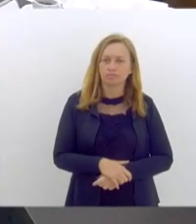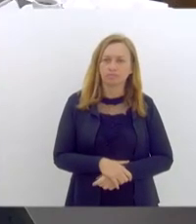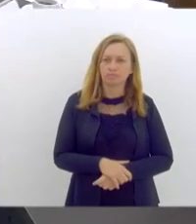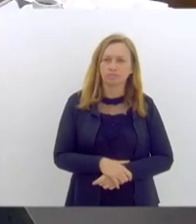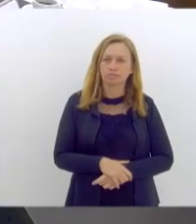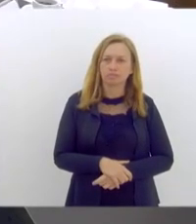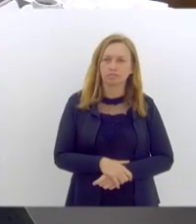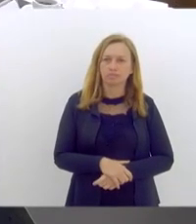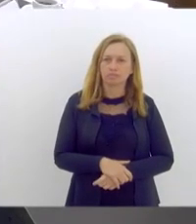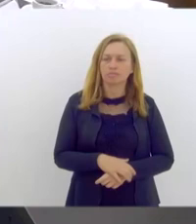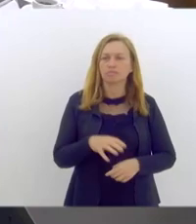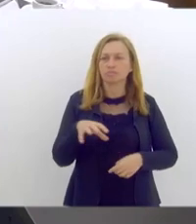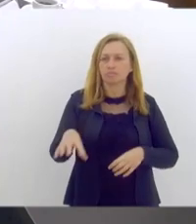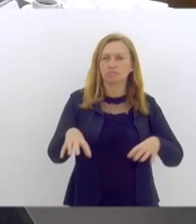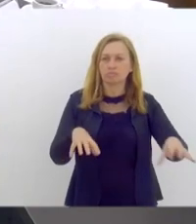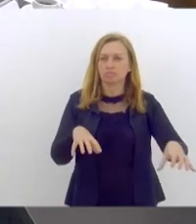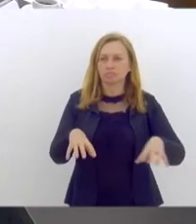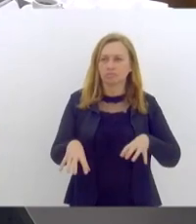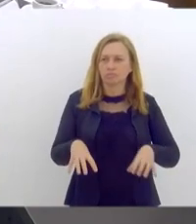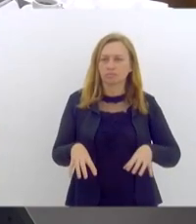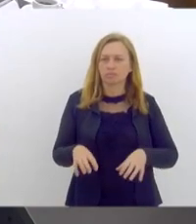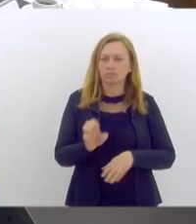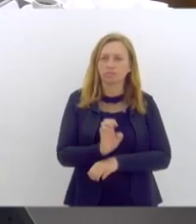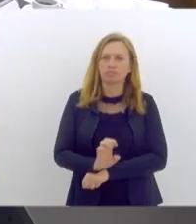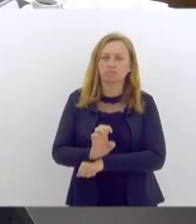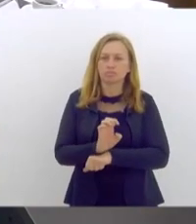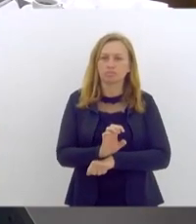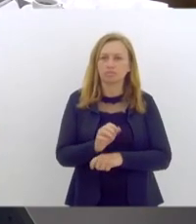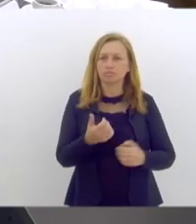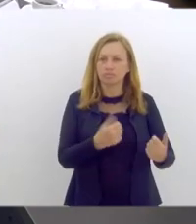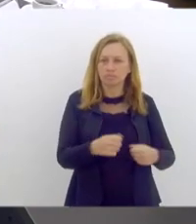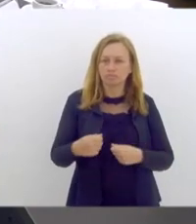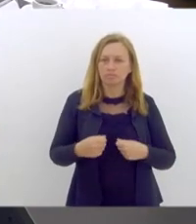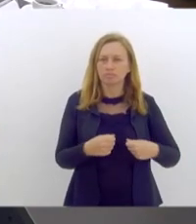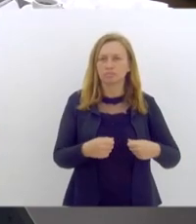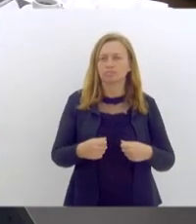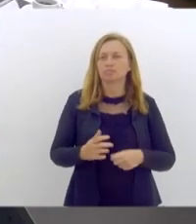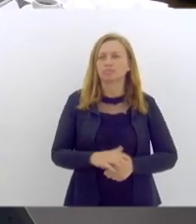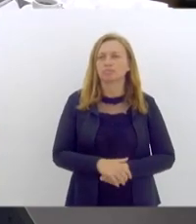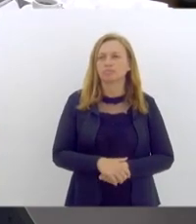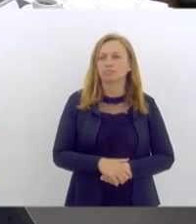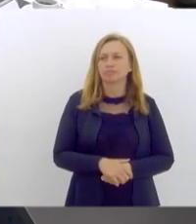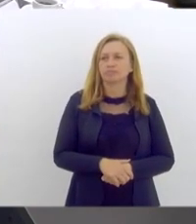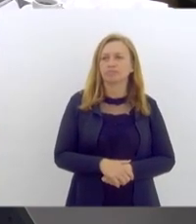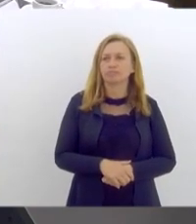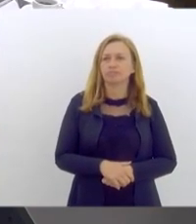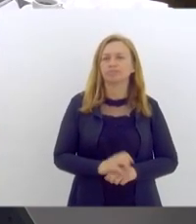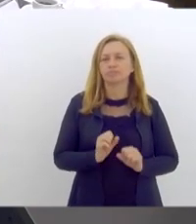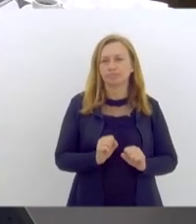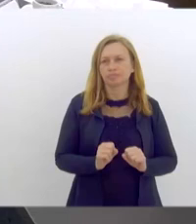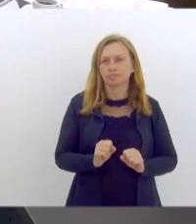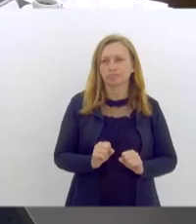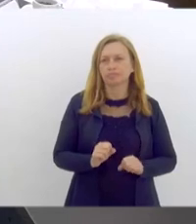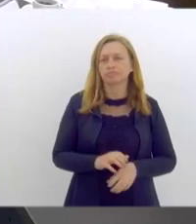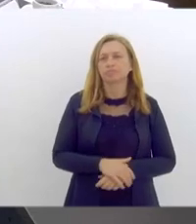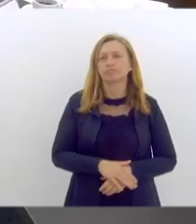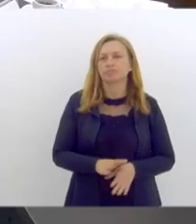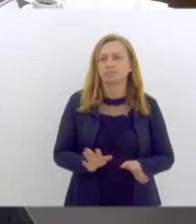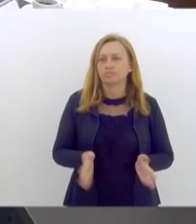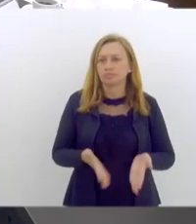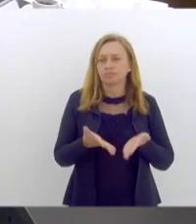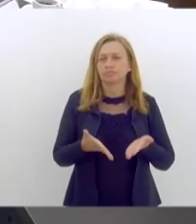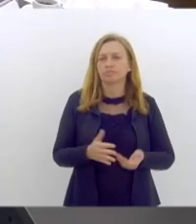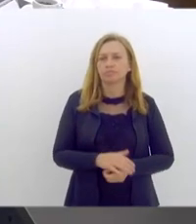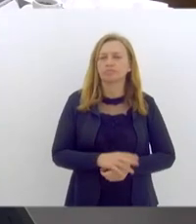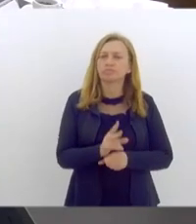as regiões do estado e nos carências das regiões para de modo que a gente possa alavancar e